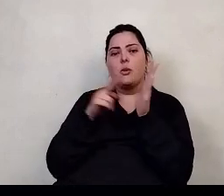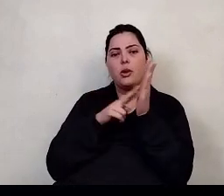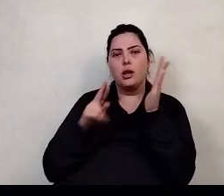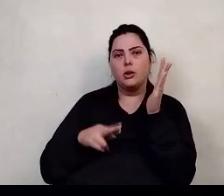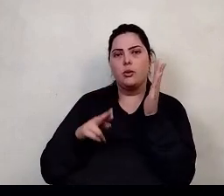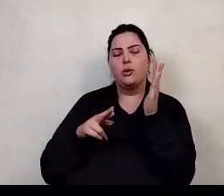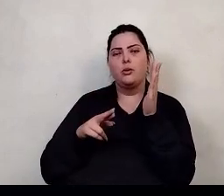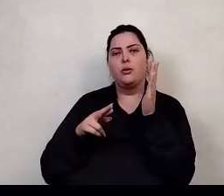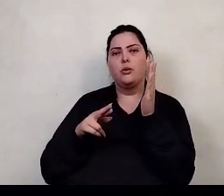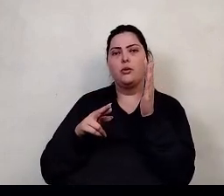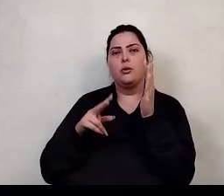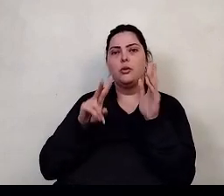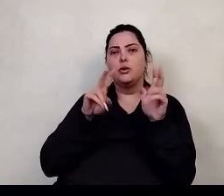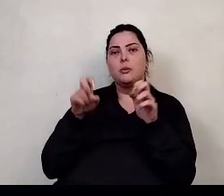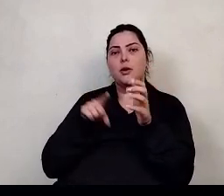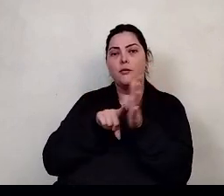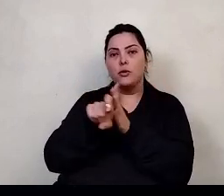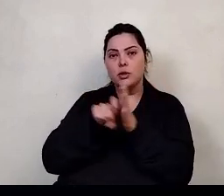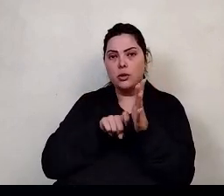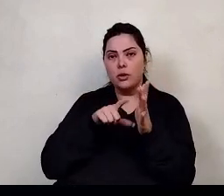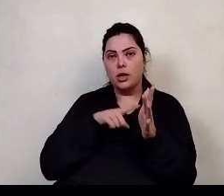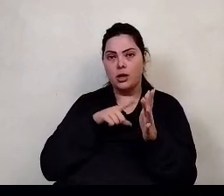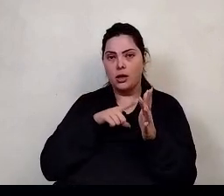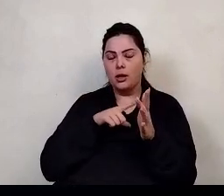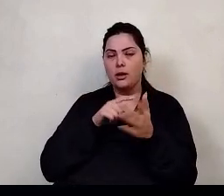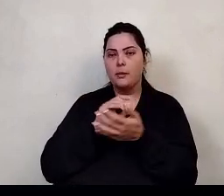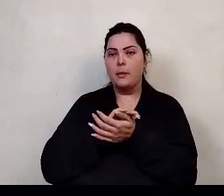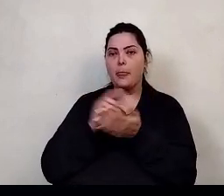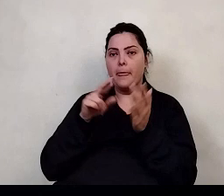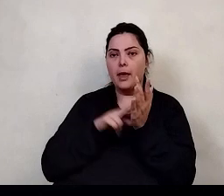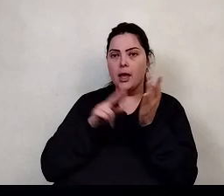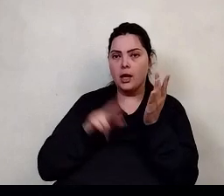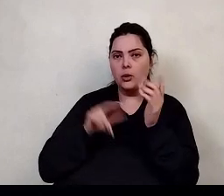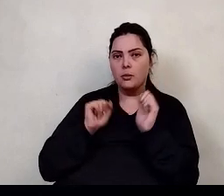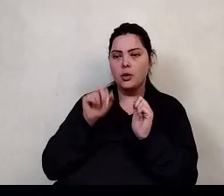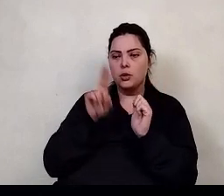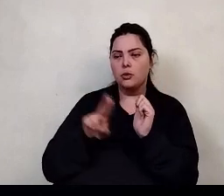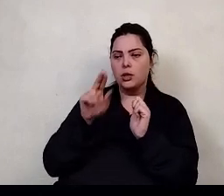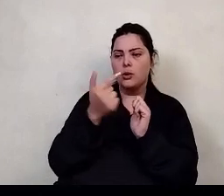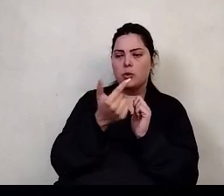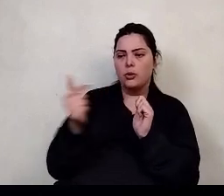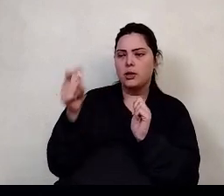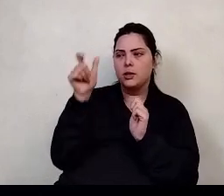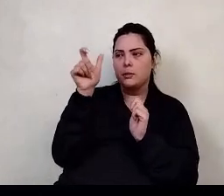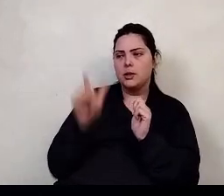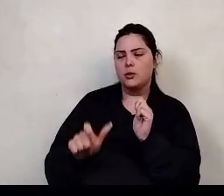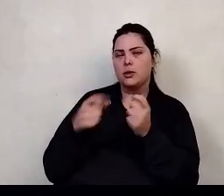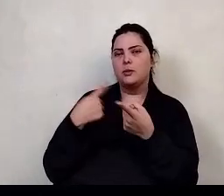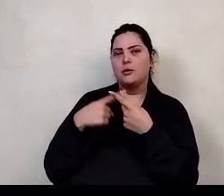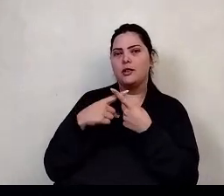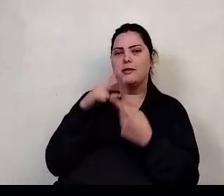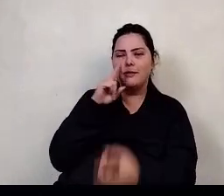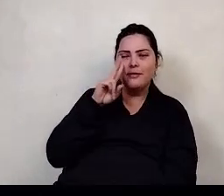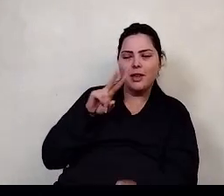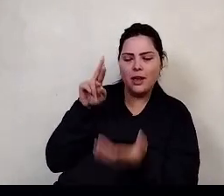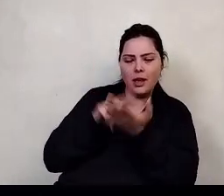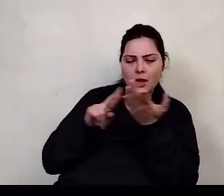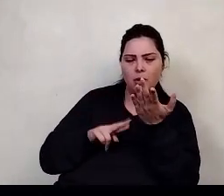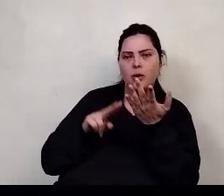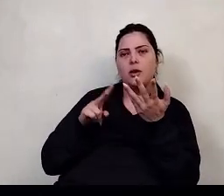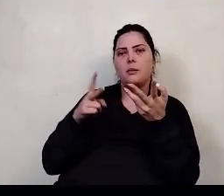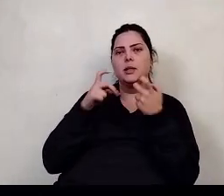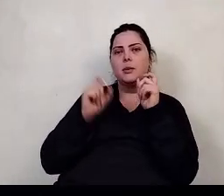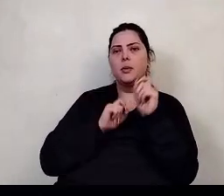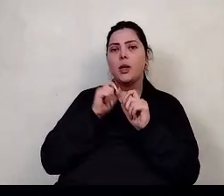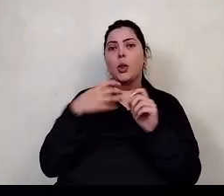das funcionalidades, esse relatório ele pode ser útil para outras pessoas, porque elas vão olhar para o relatório e elas não vão enxergar aqui, nossa, a classe X,